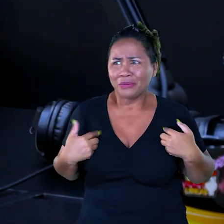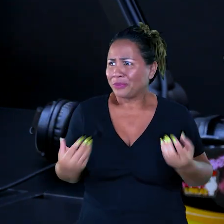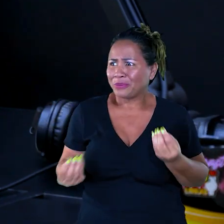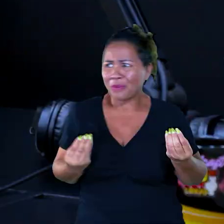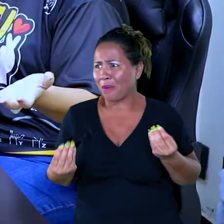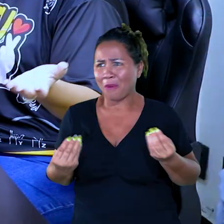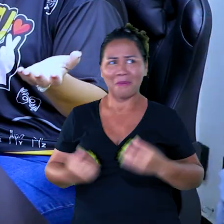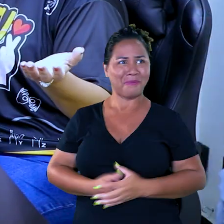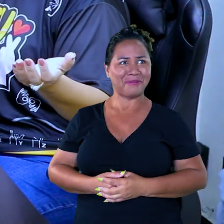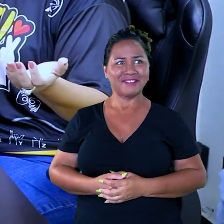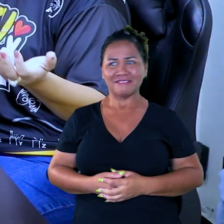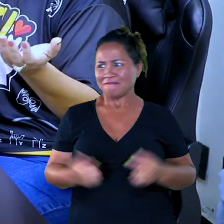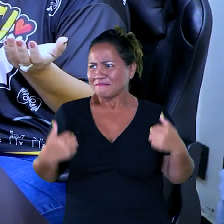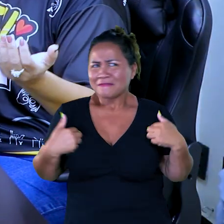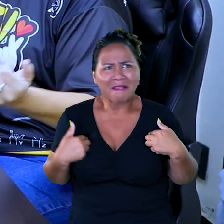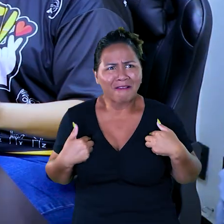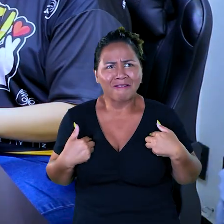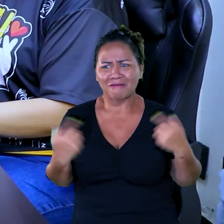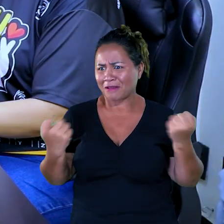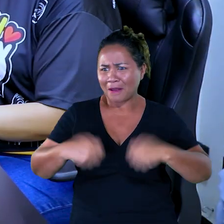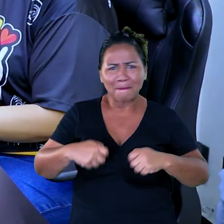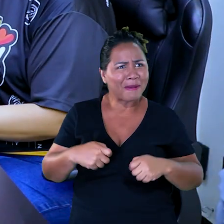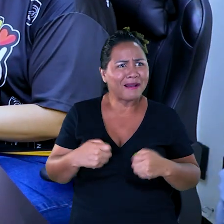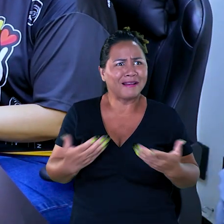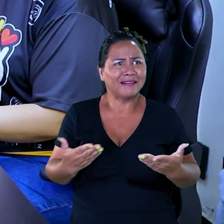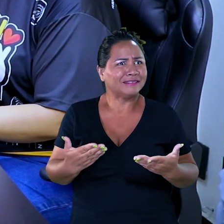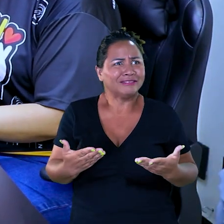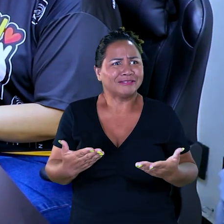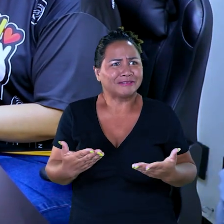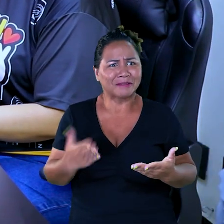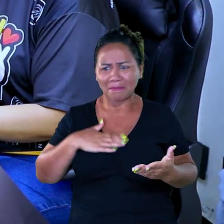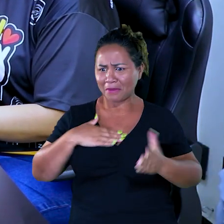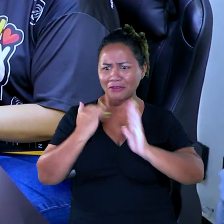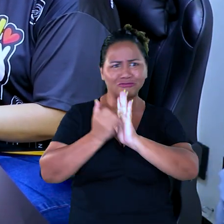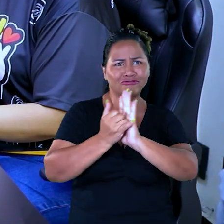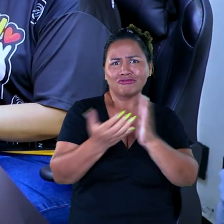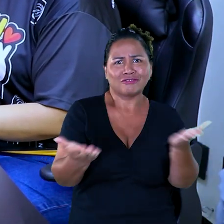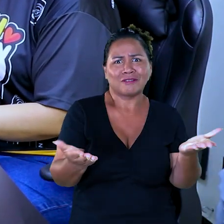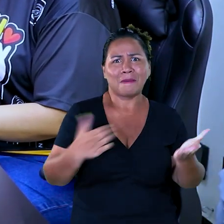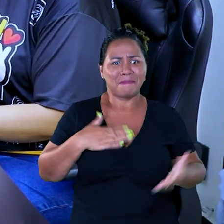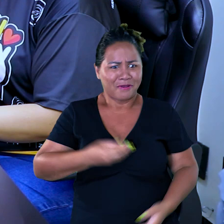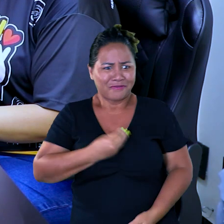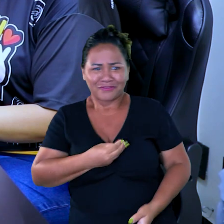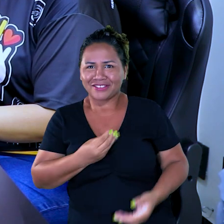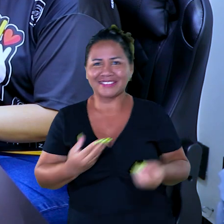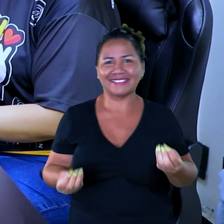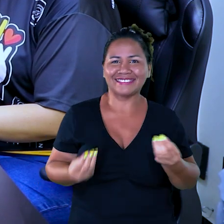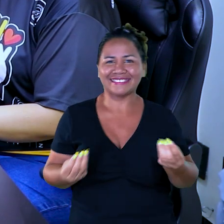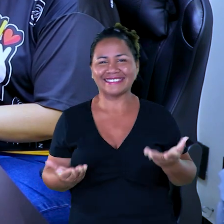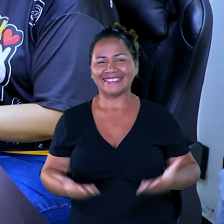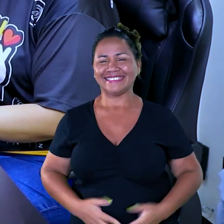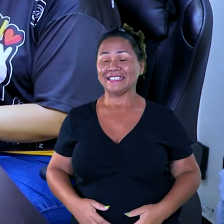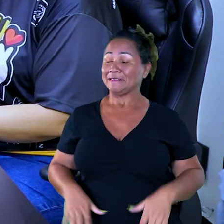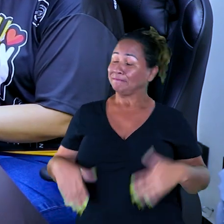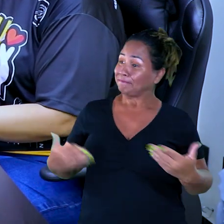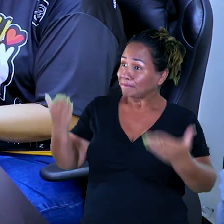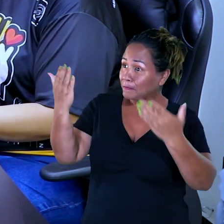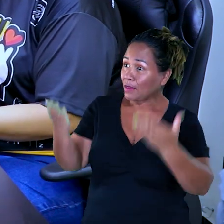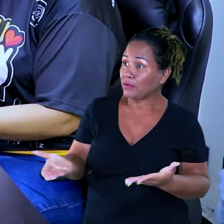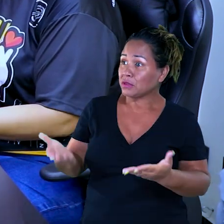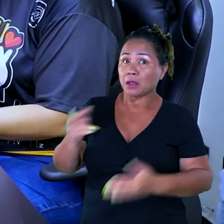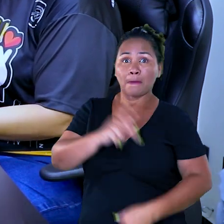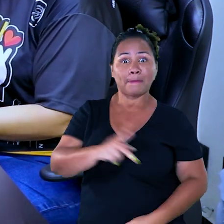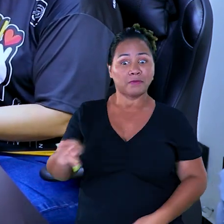capaz de ir? Gente, Mas muito como obrigada assim? mesmo pelo convite. É um prazer. Você tem muito a acrescentar na nossa história. Você é uma